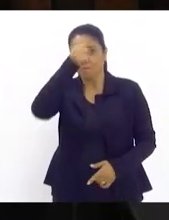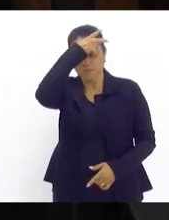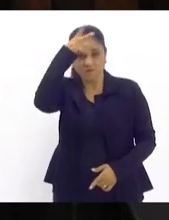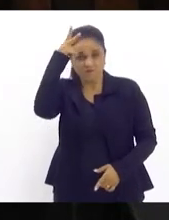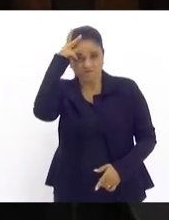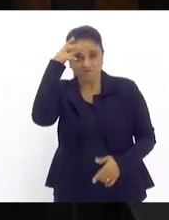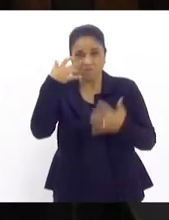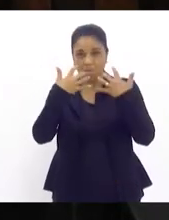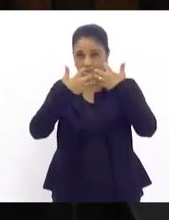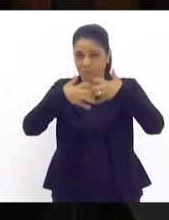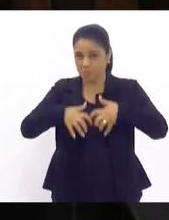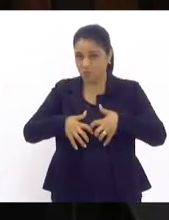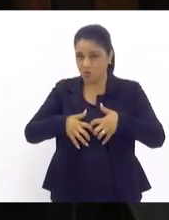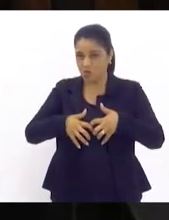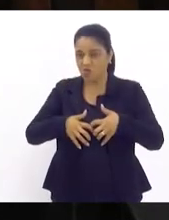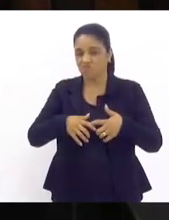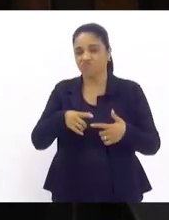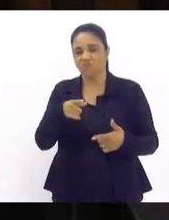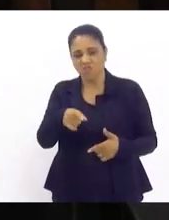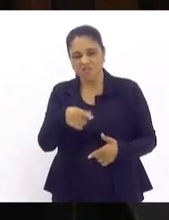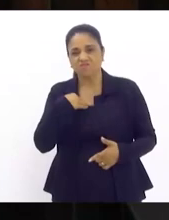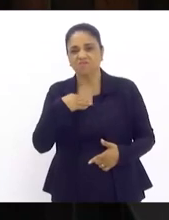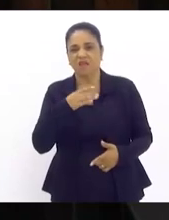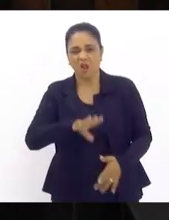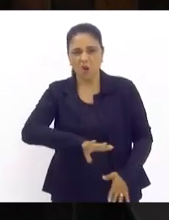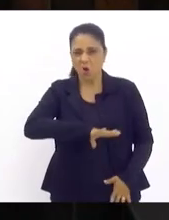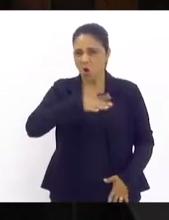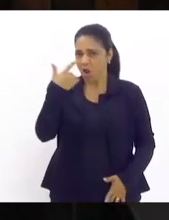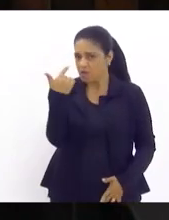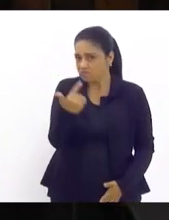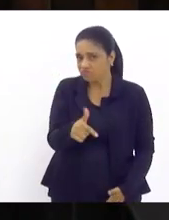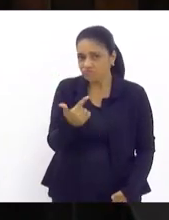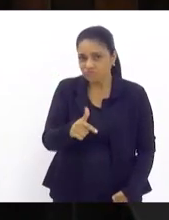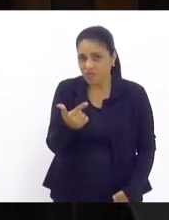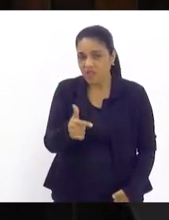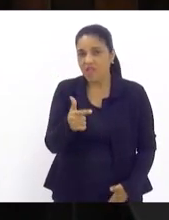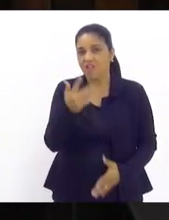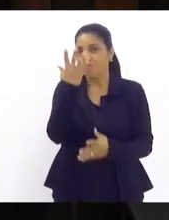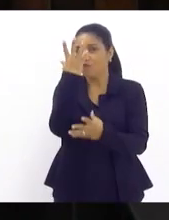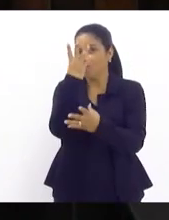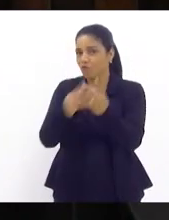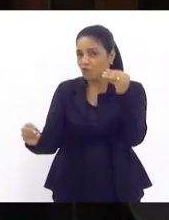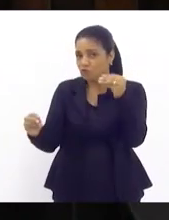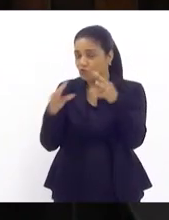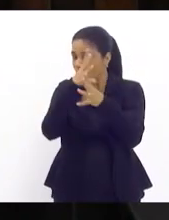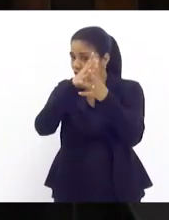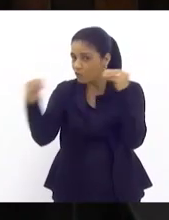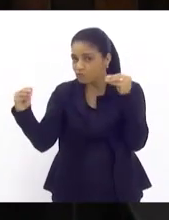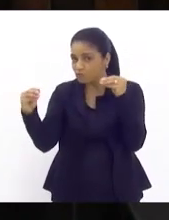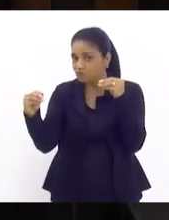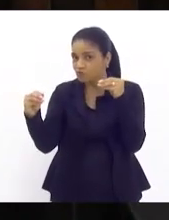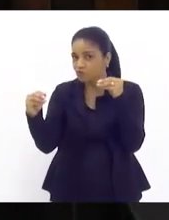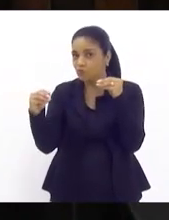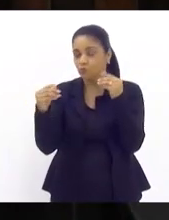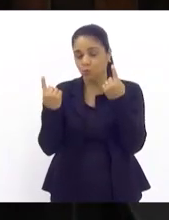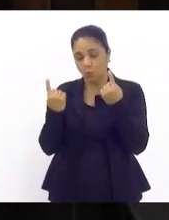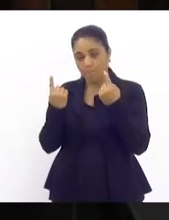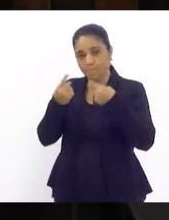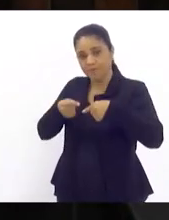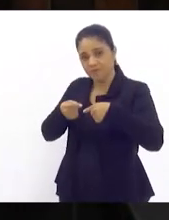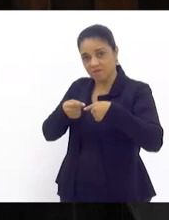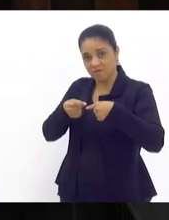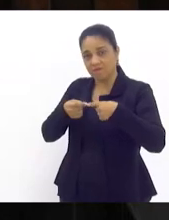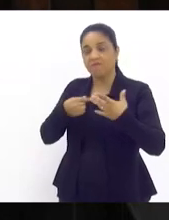é, porque ele que é frouxo, a gente já sabe que ele fugiu do enfrentamento aqui na comissão especial. Mas ele é um